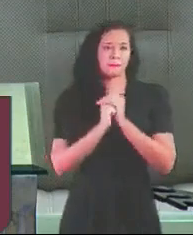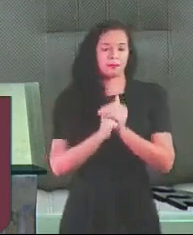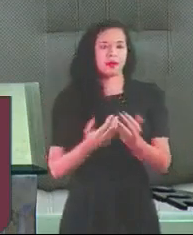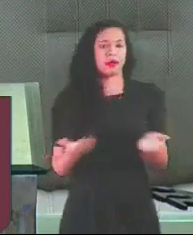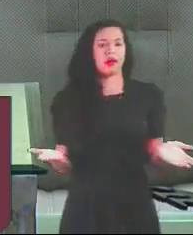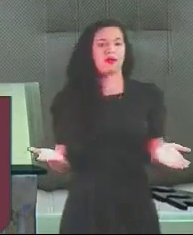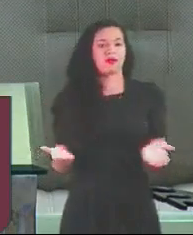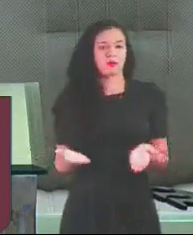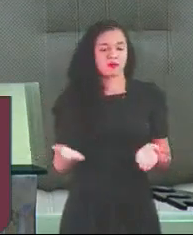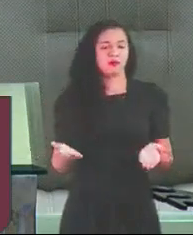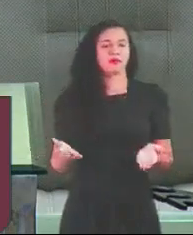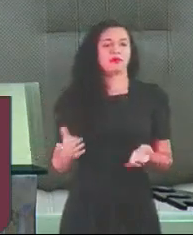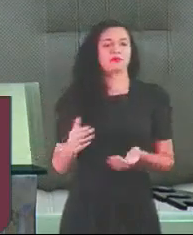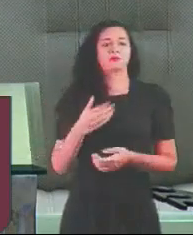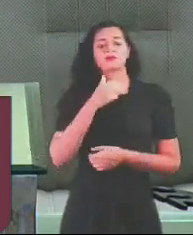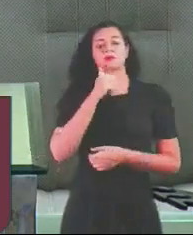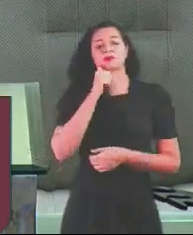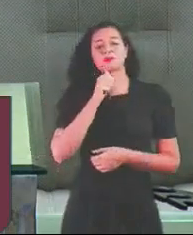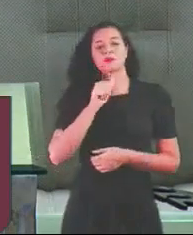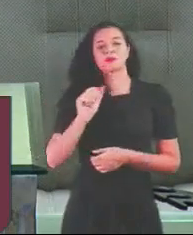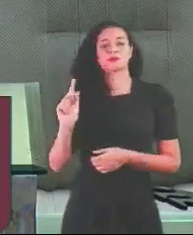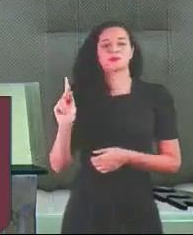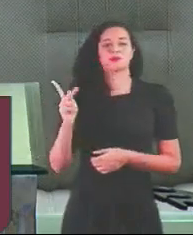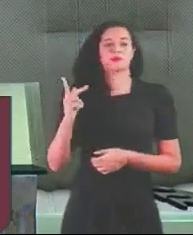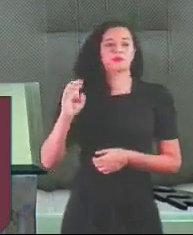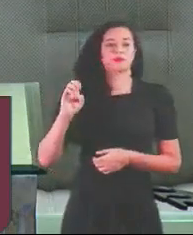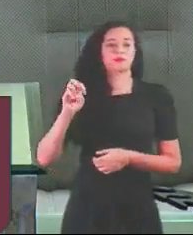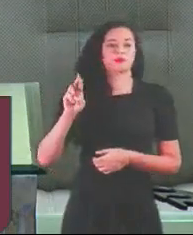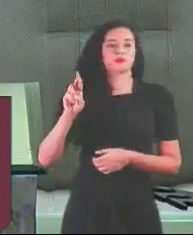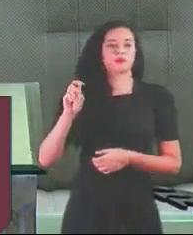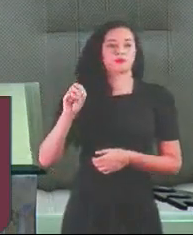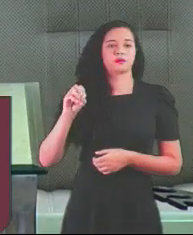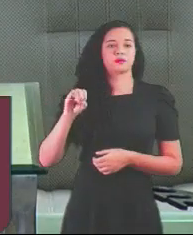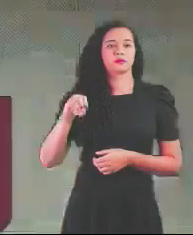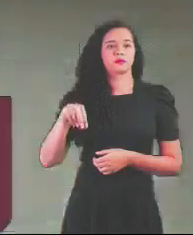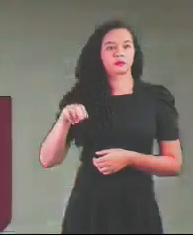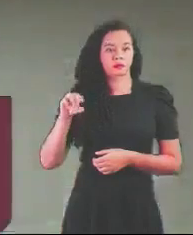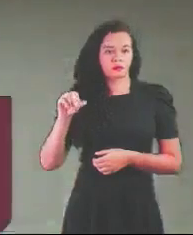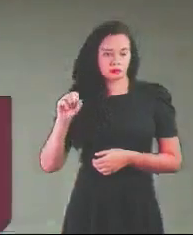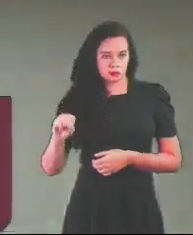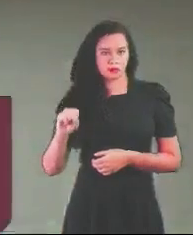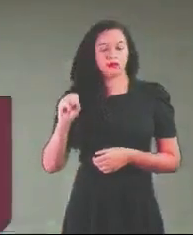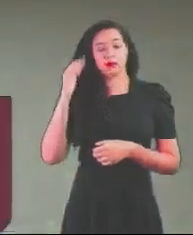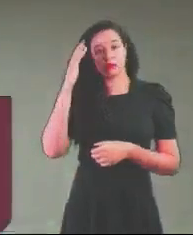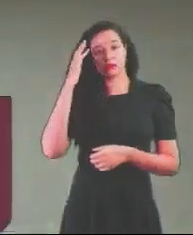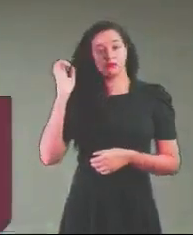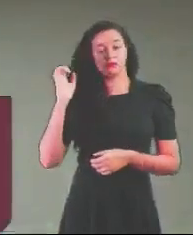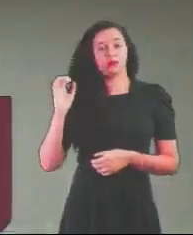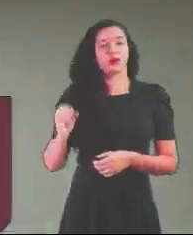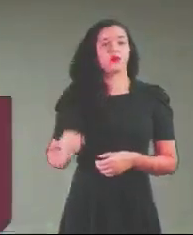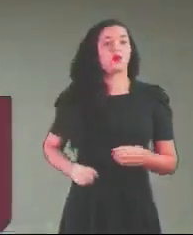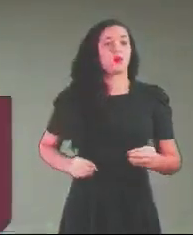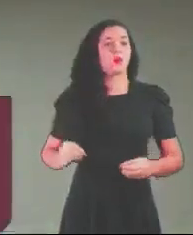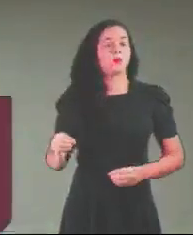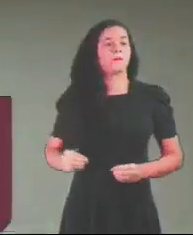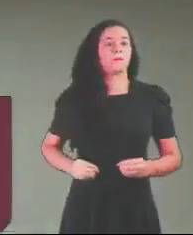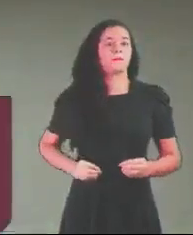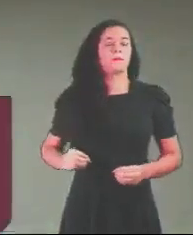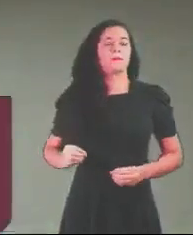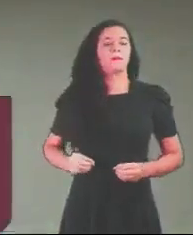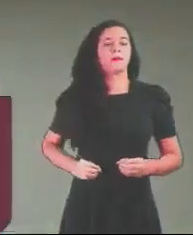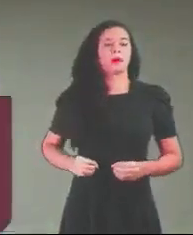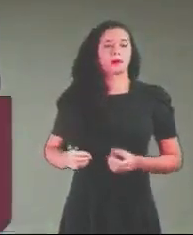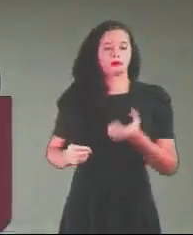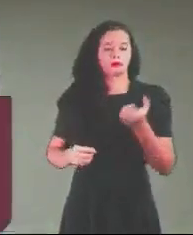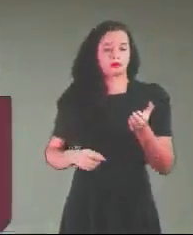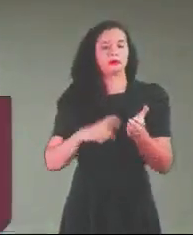nossas queridas heroínas da fé louvar ao Senhor enquanto os irmãos recolhem. O auxiliar Felipe está com a maquineta para que você, se quiser debitar